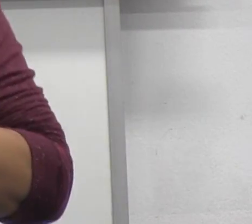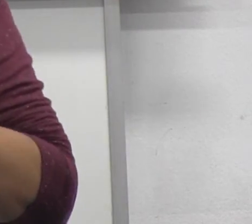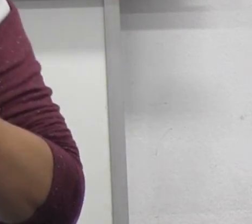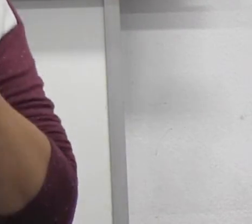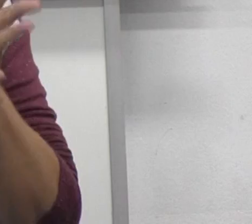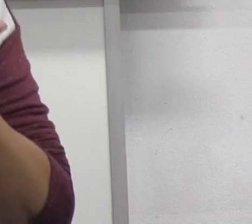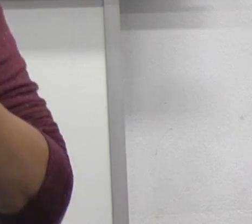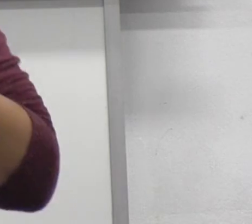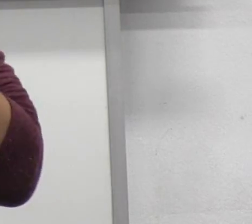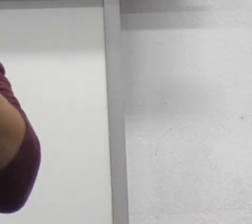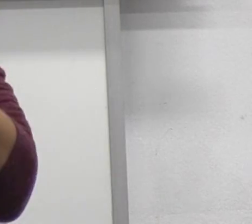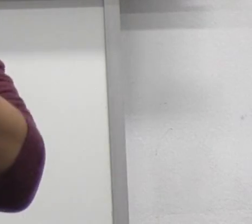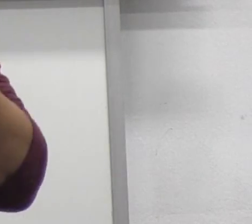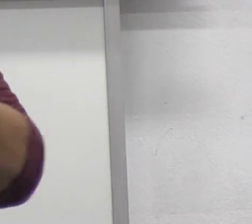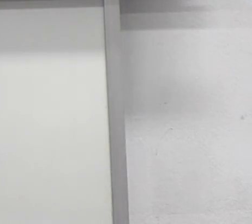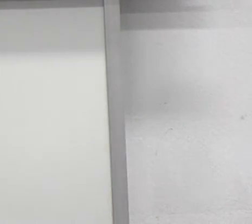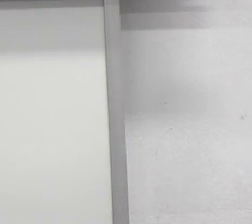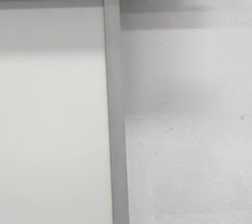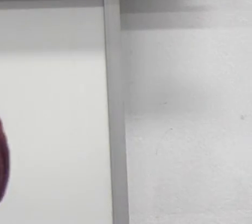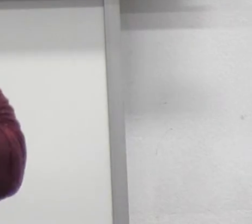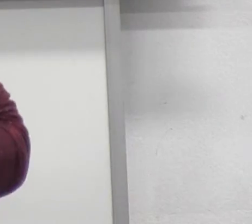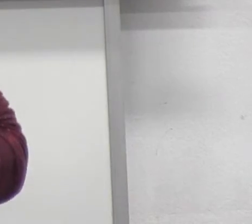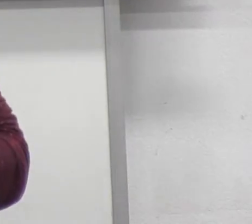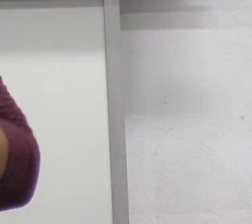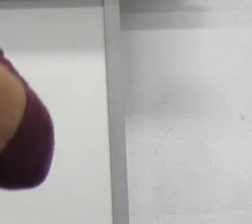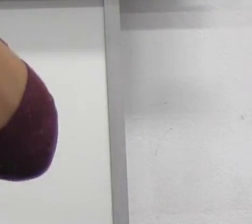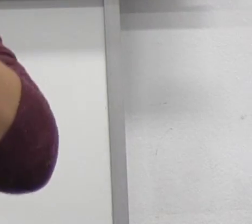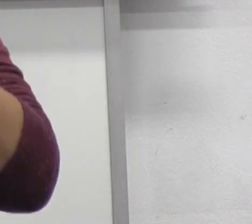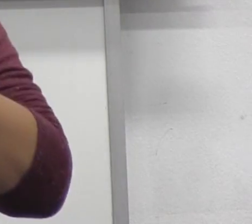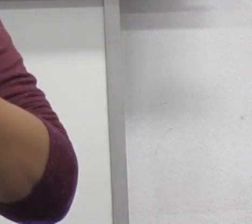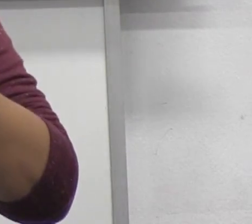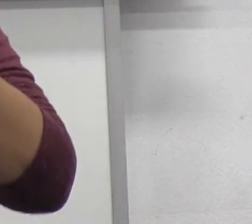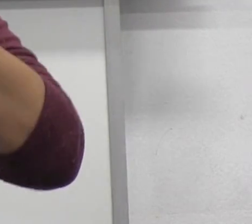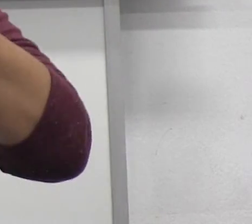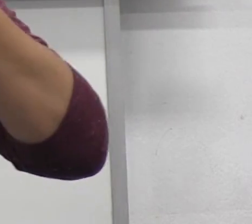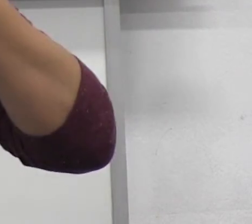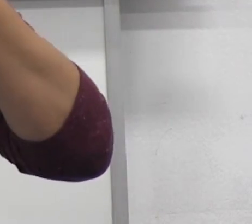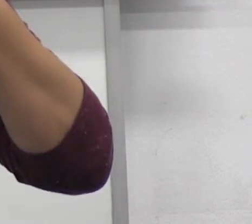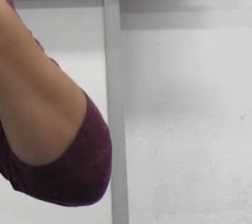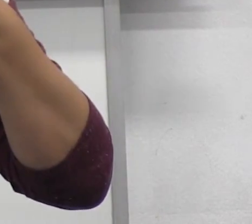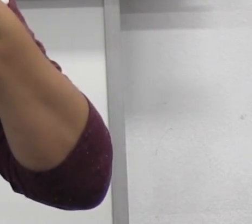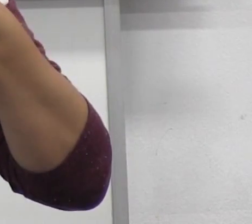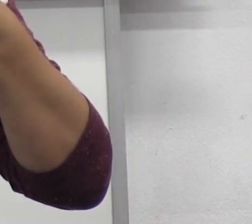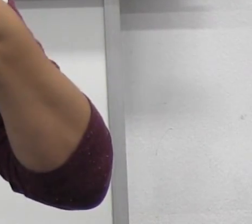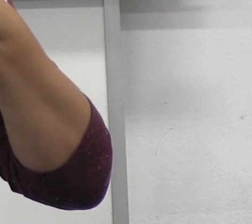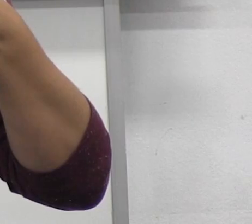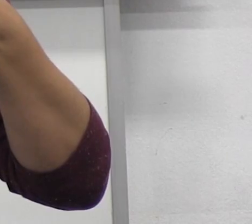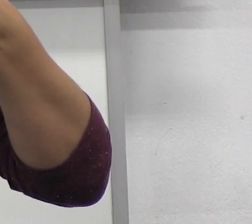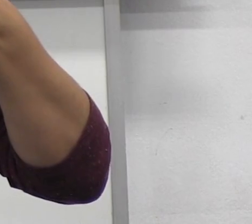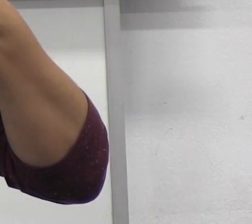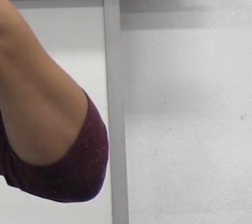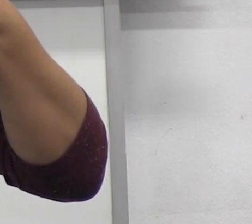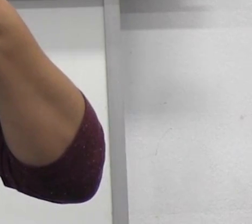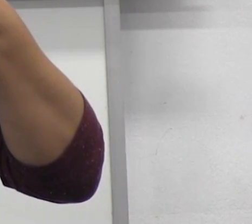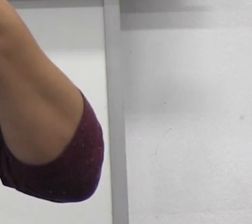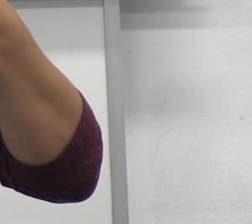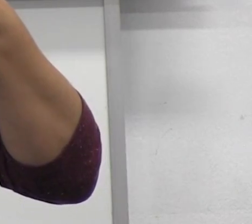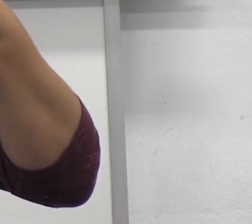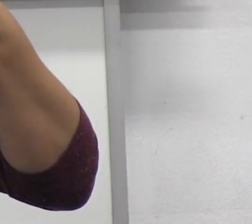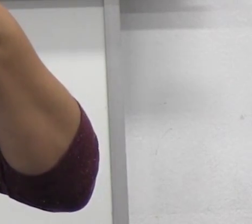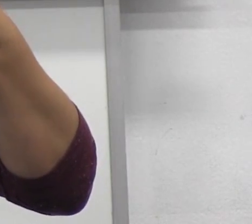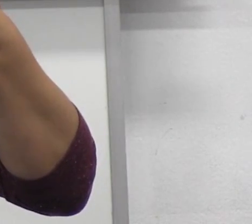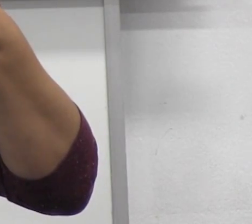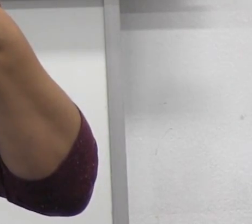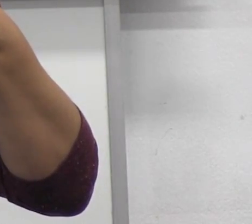tem alguma limitação na escrita de português, de Libras. Falta o professor ter uma percepção.